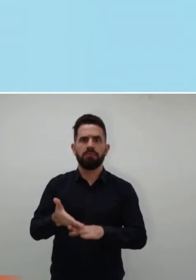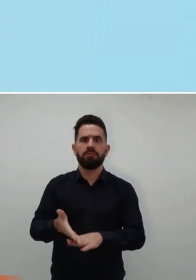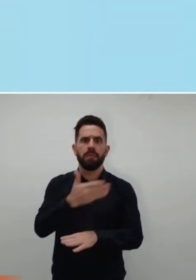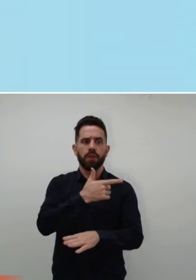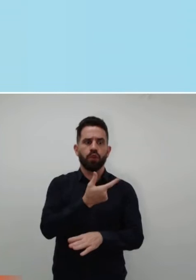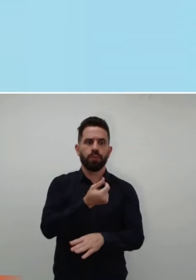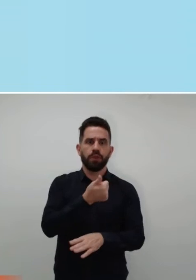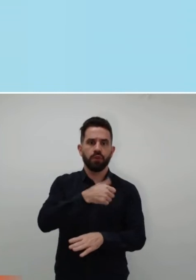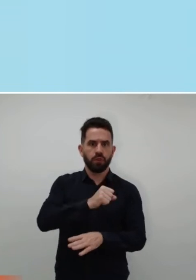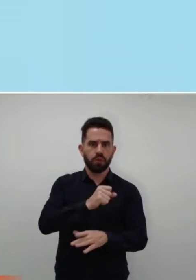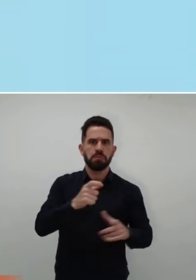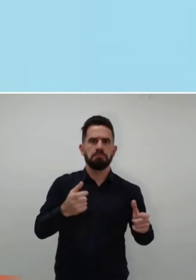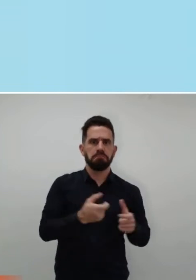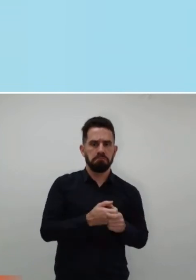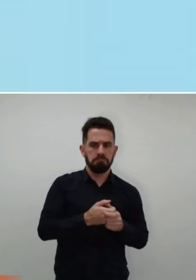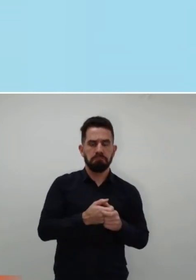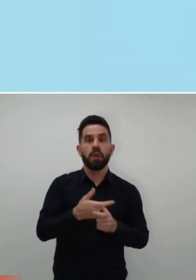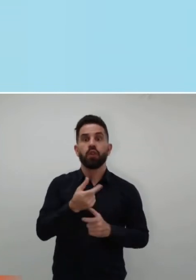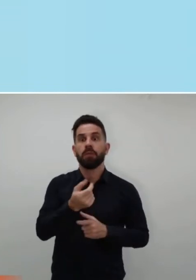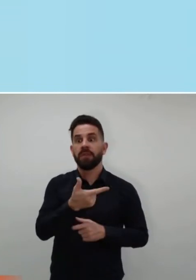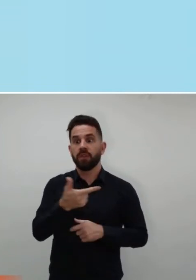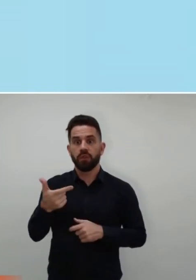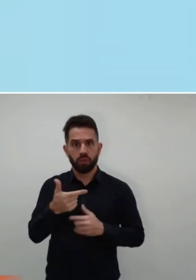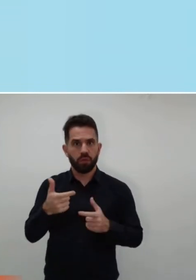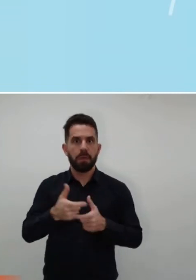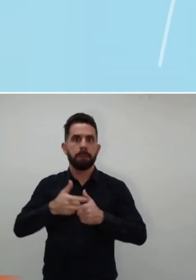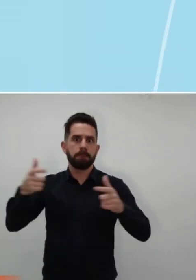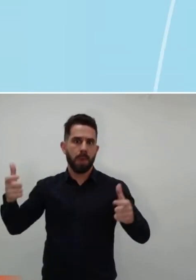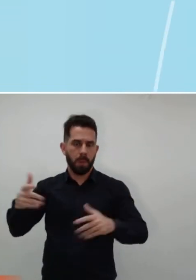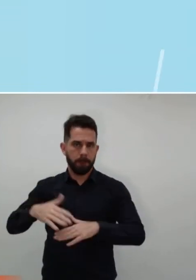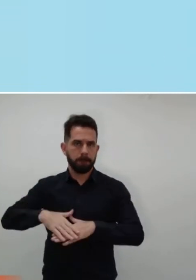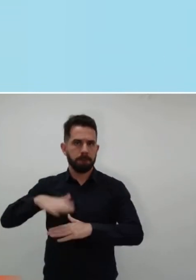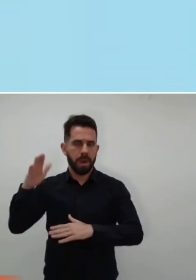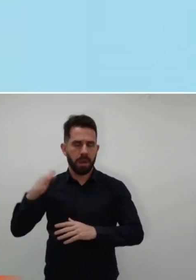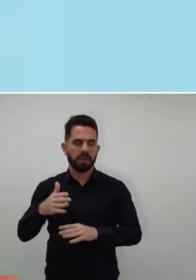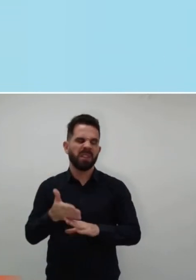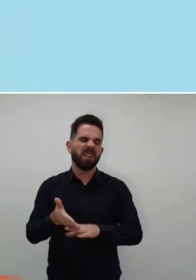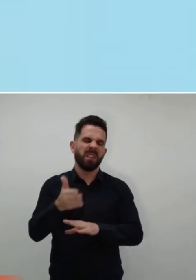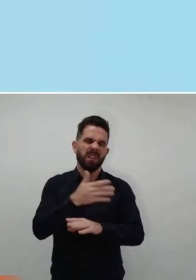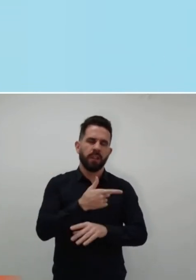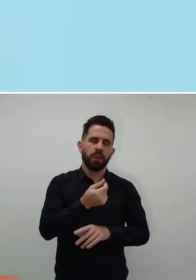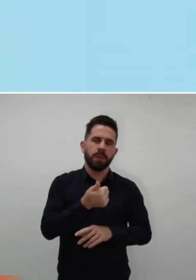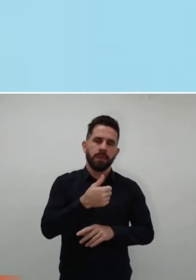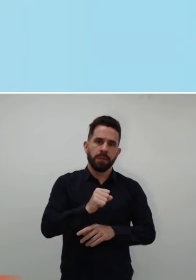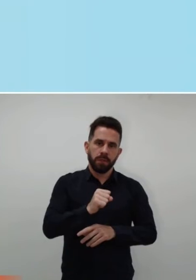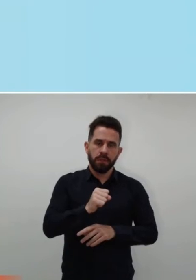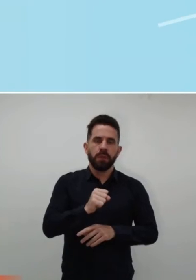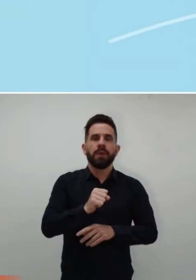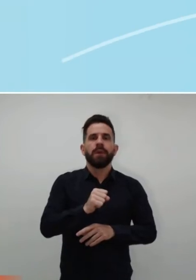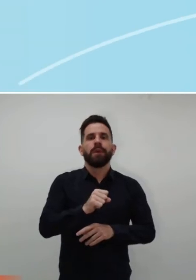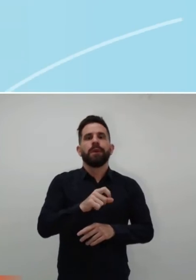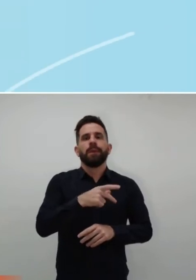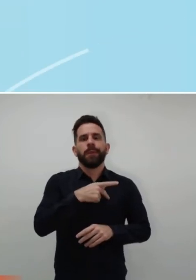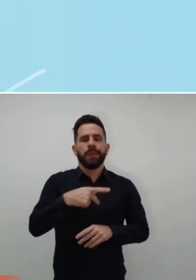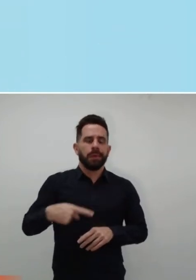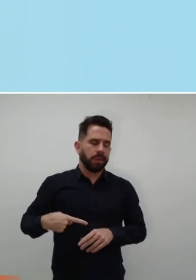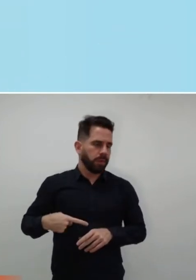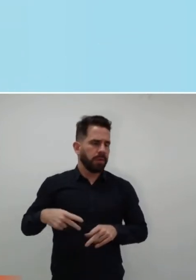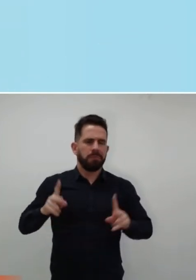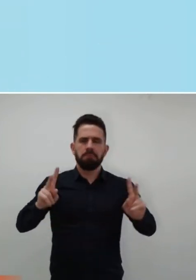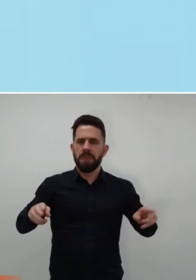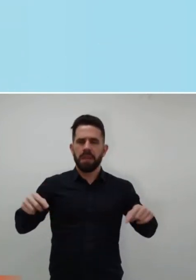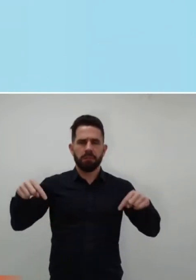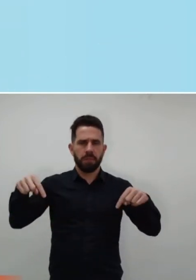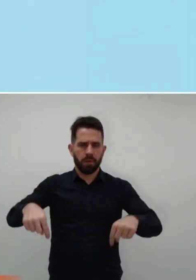2018. Naquele ano, né, também ano de eleições para presidente, governador, senador, deputado federal, deputado